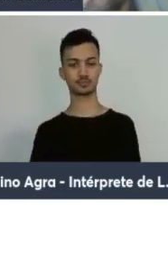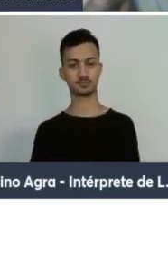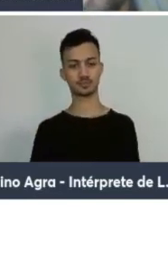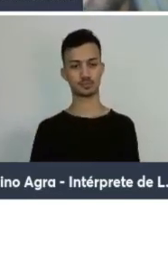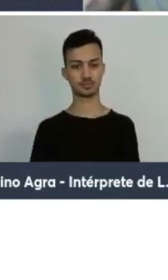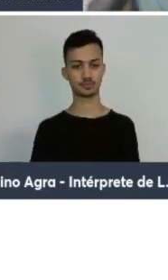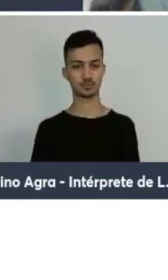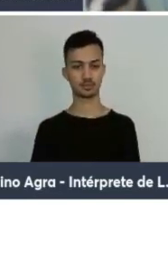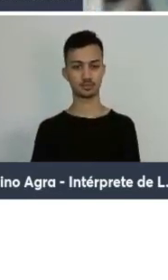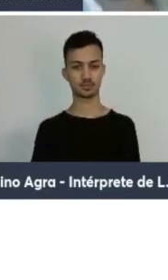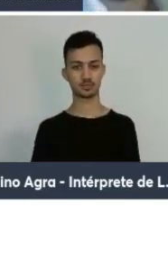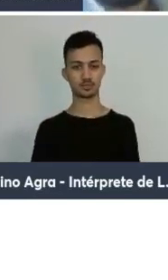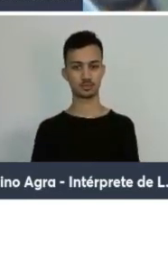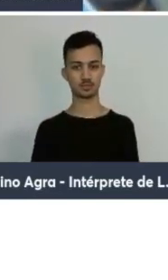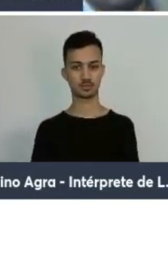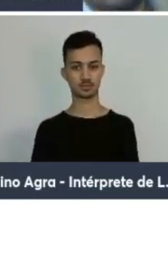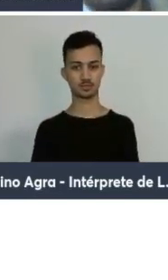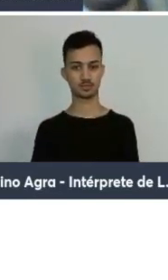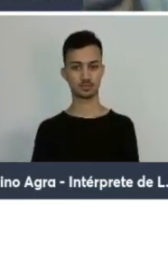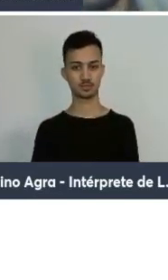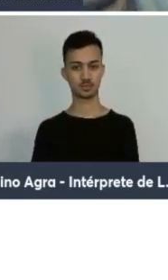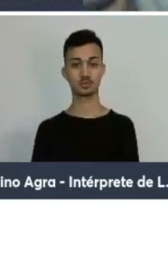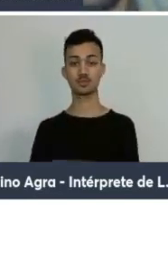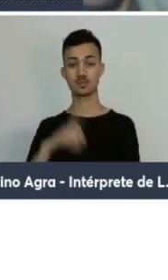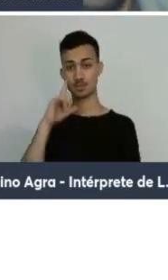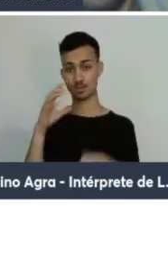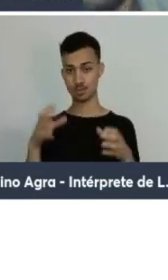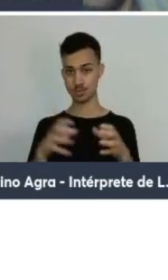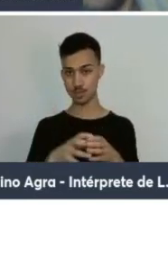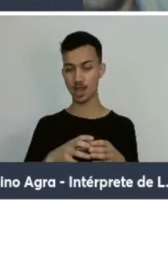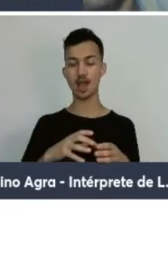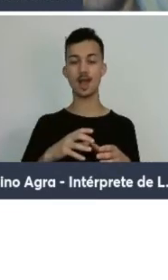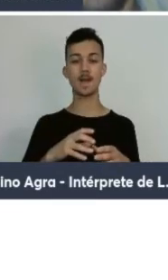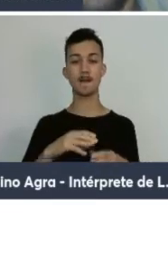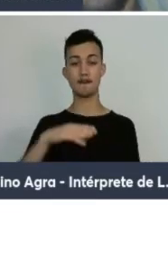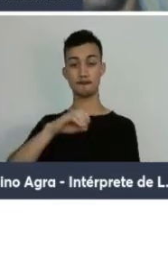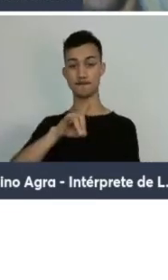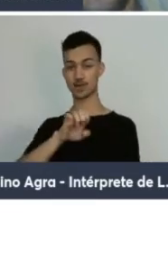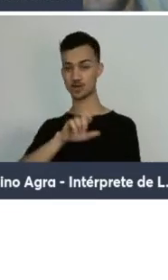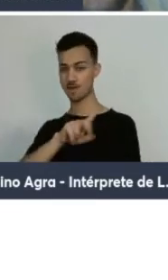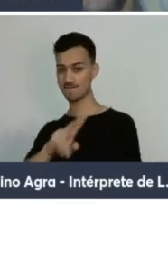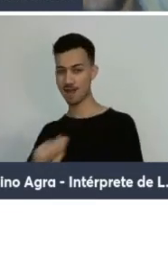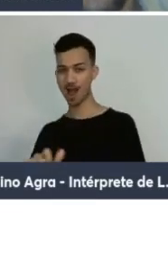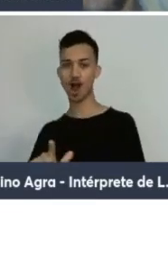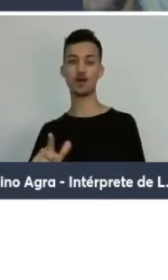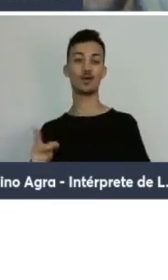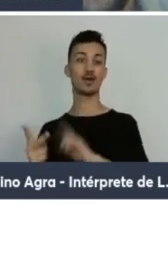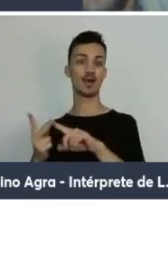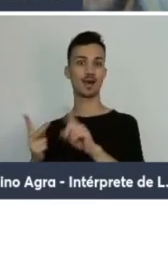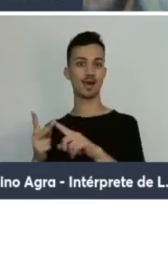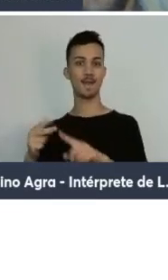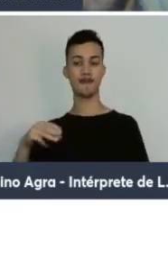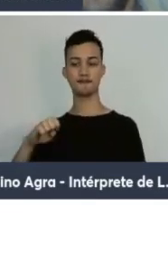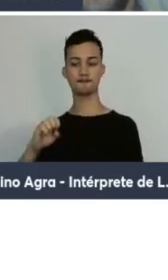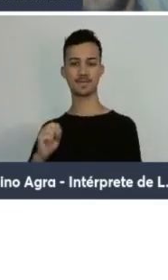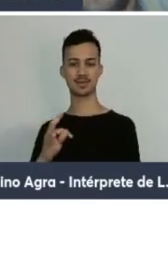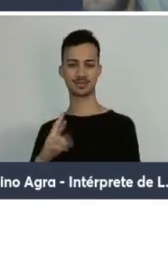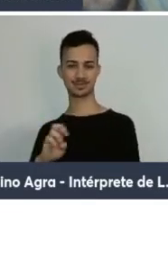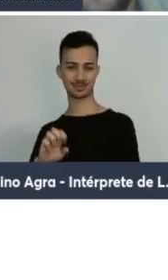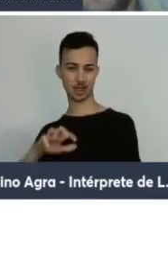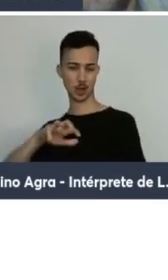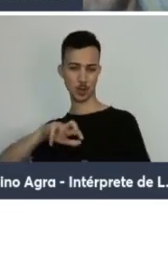mais? Nosso mundo medieval. Nosso mundo medieval, que eu nunca pude entrar. E eram os grandes espetáculos, mas era